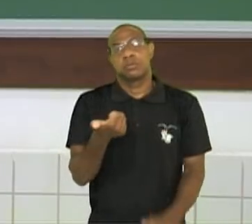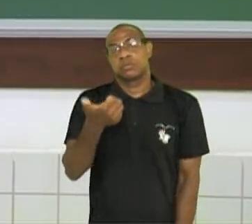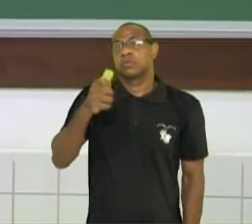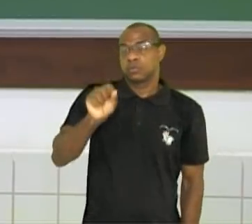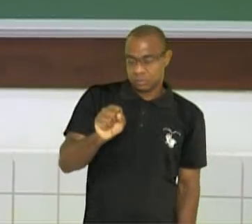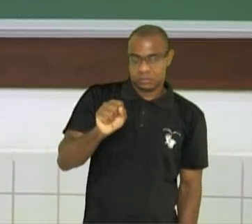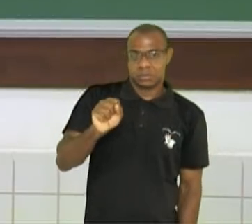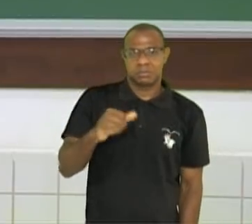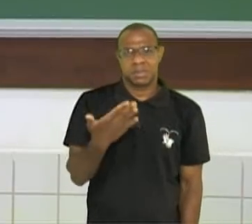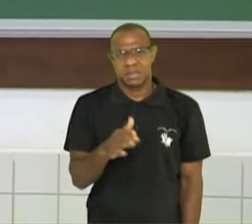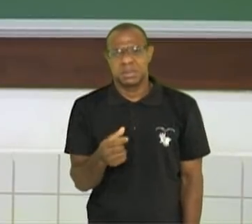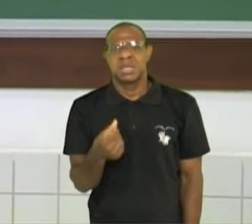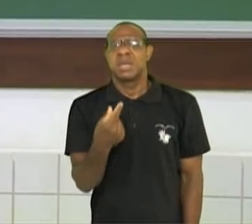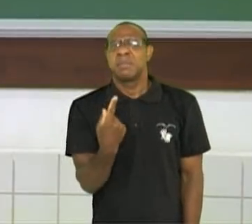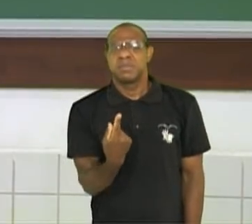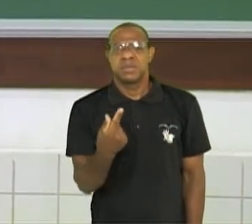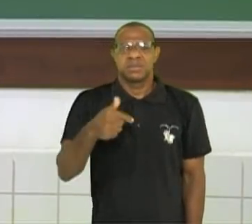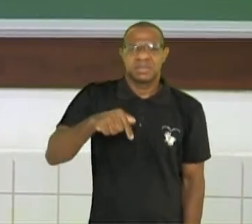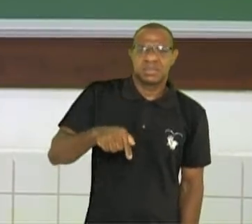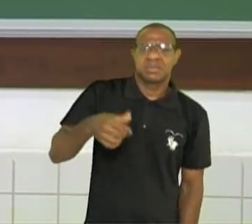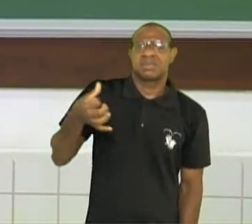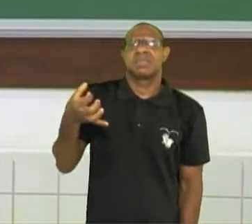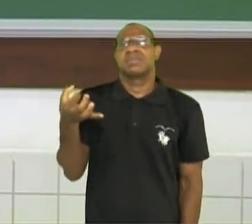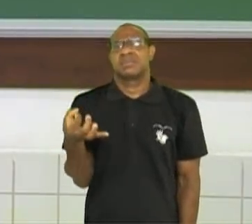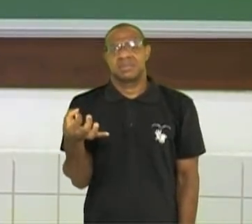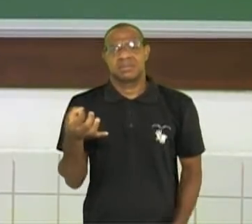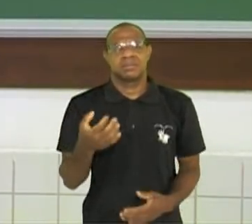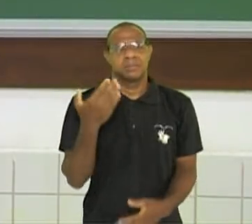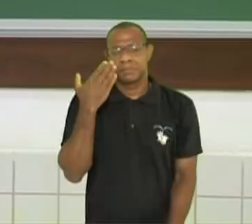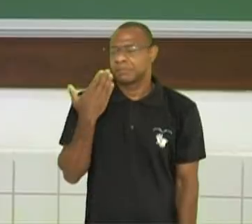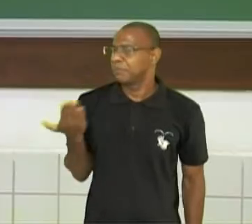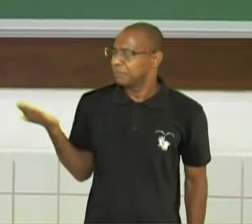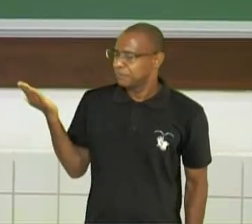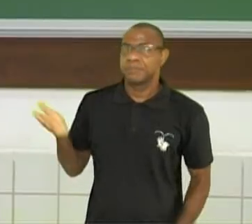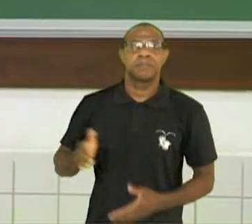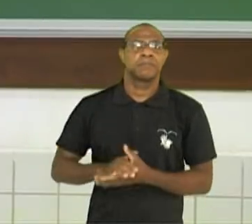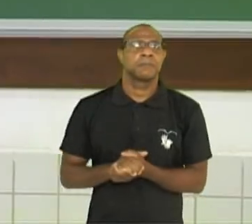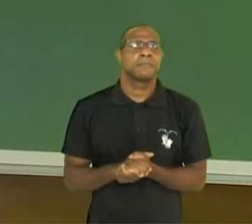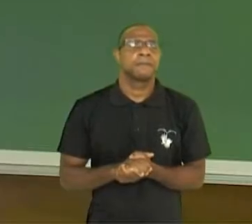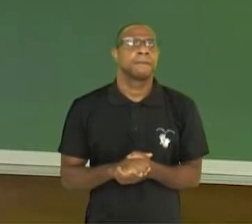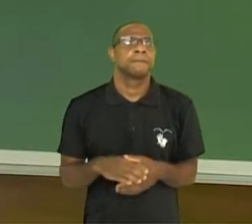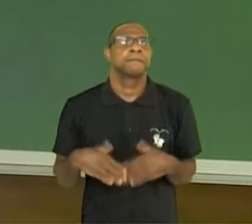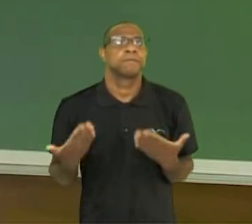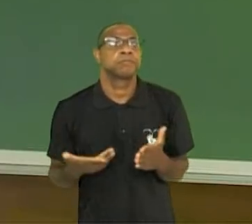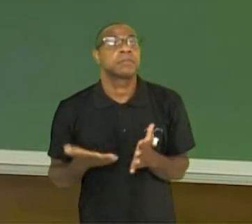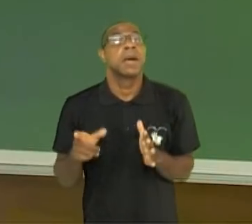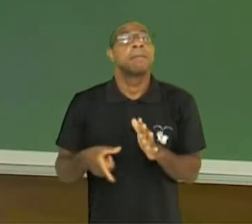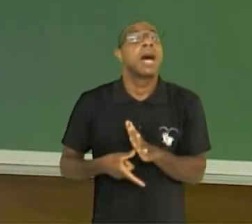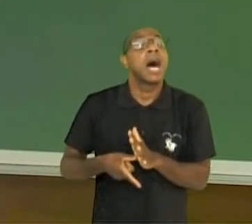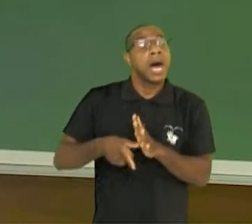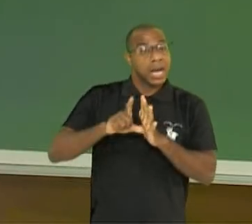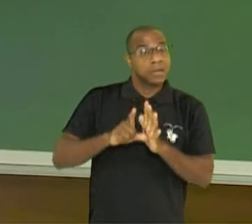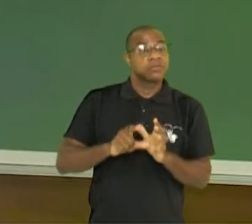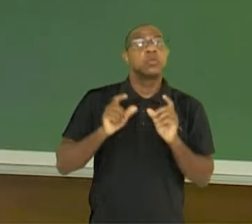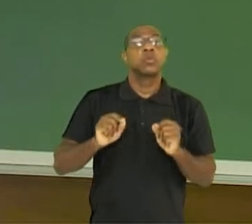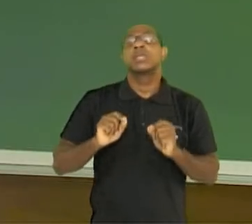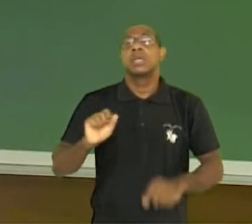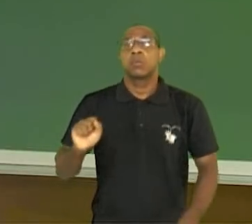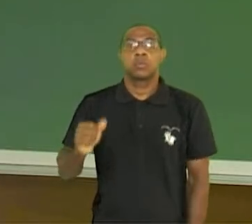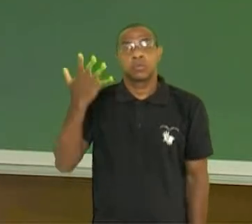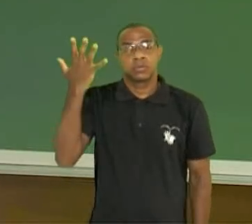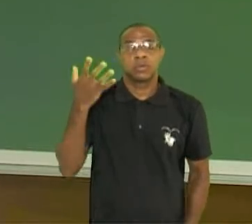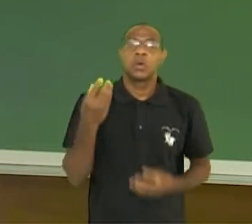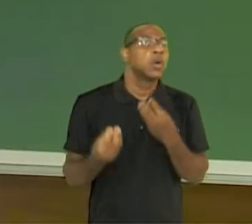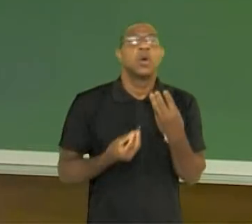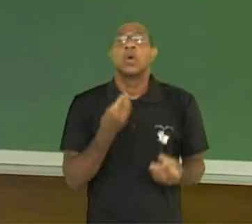menos 1760 em diante. Mas antes da Revolução Industrial, quais eram as formas de